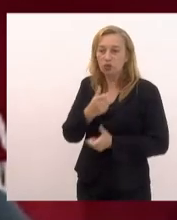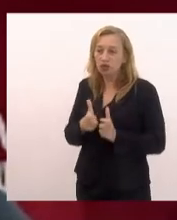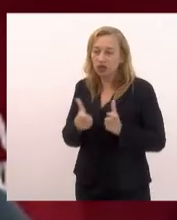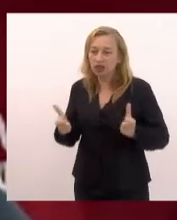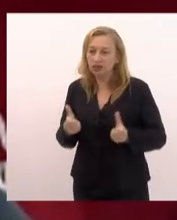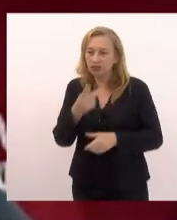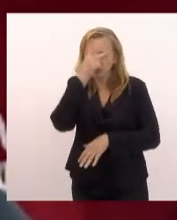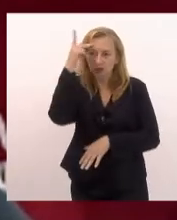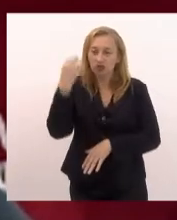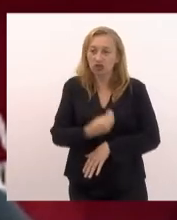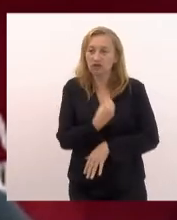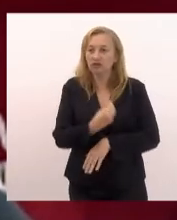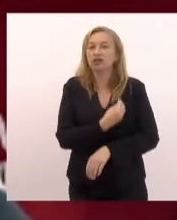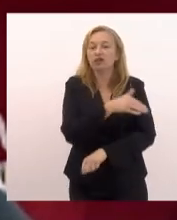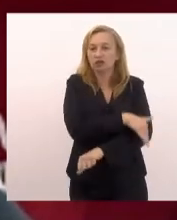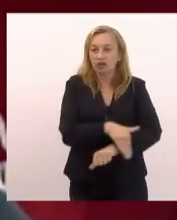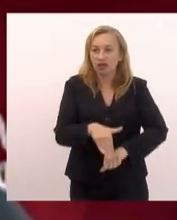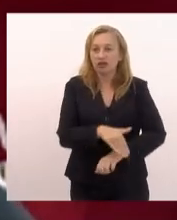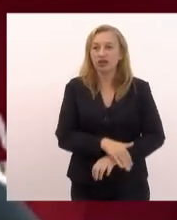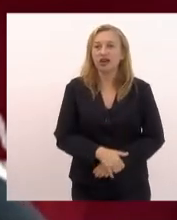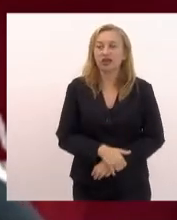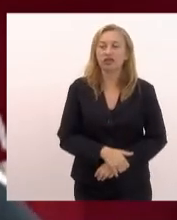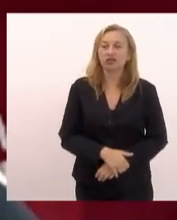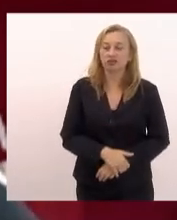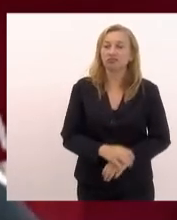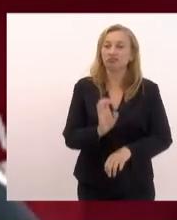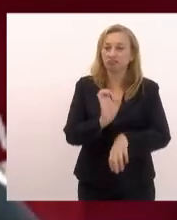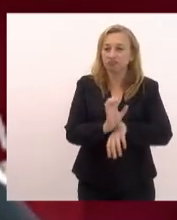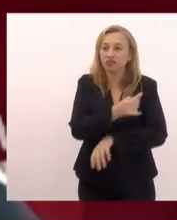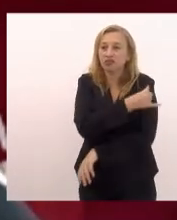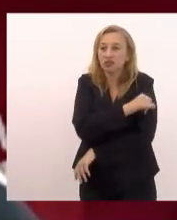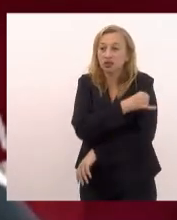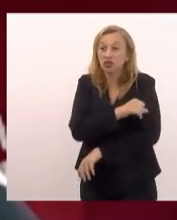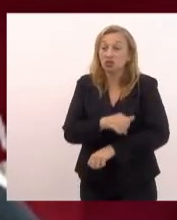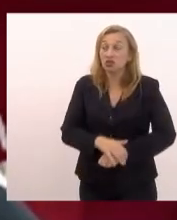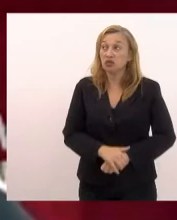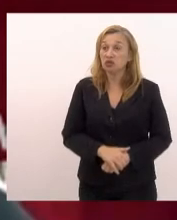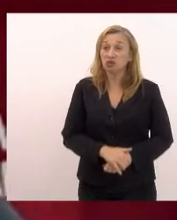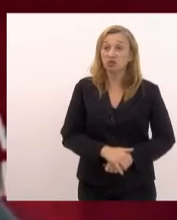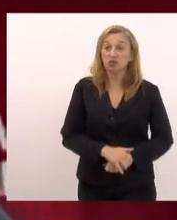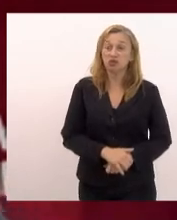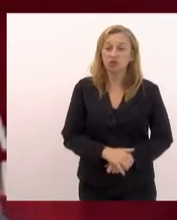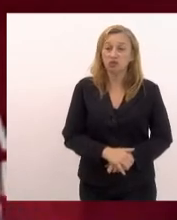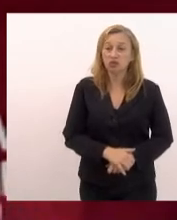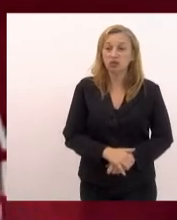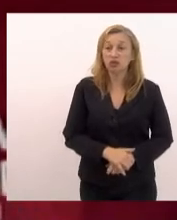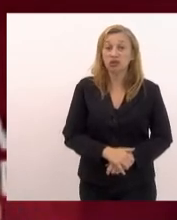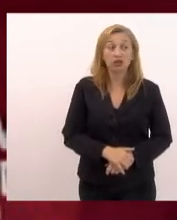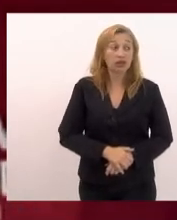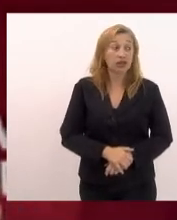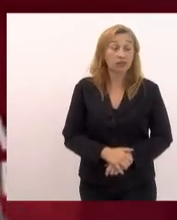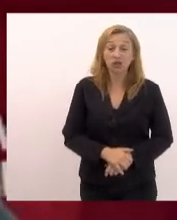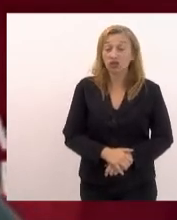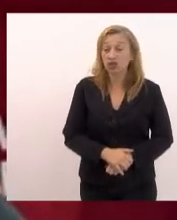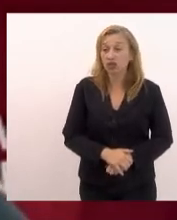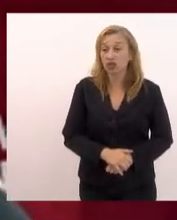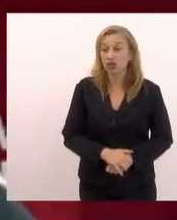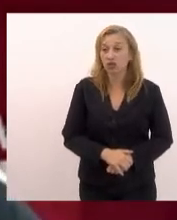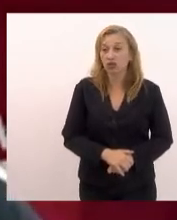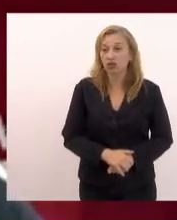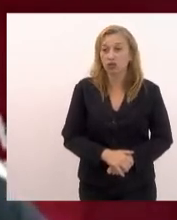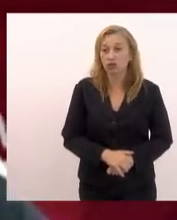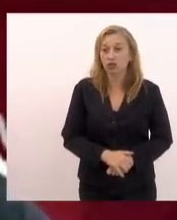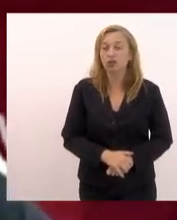rua, quero lembrar aqui que o estado do Rio de Janeiro ostenta altos índices de desemprego, quero demonstrar aqui